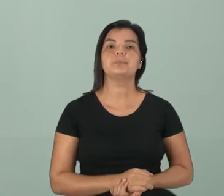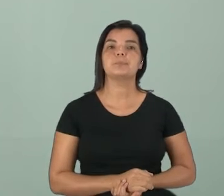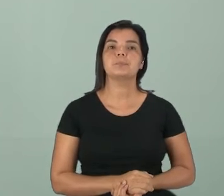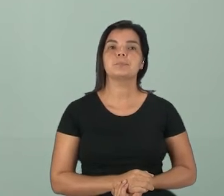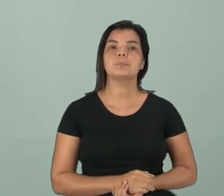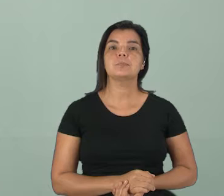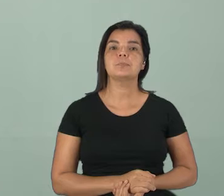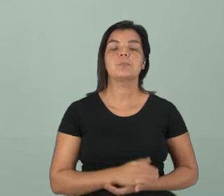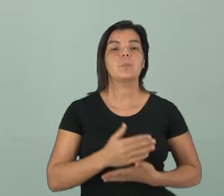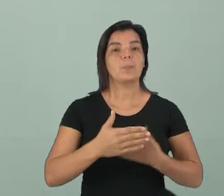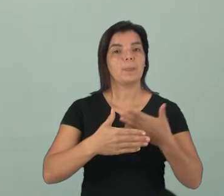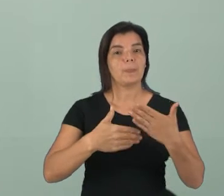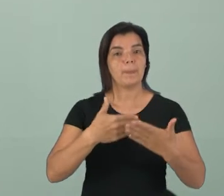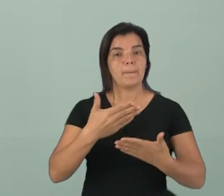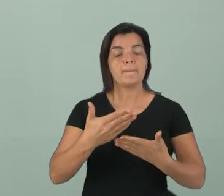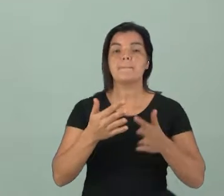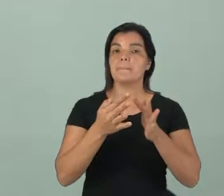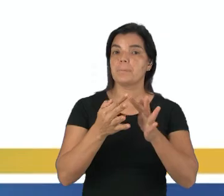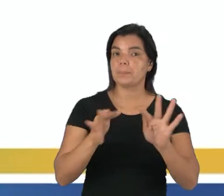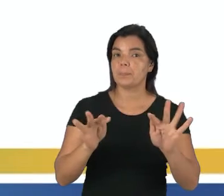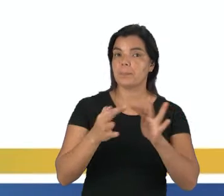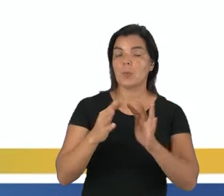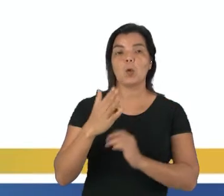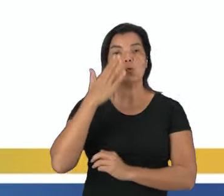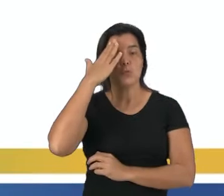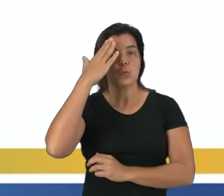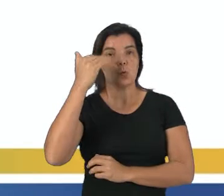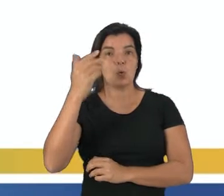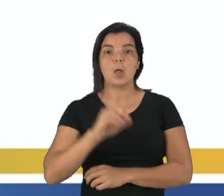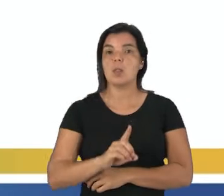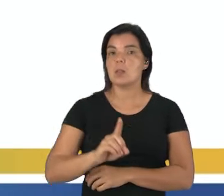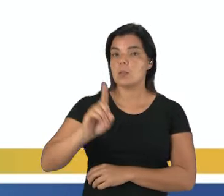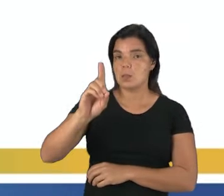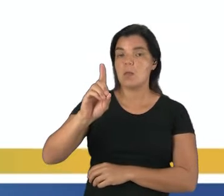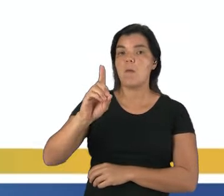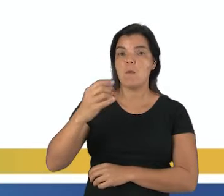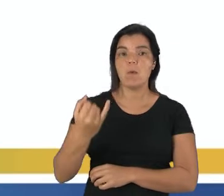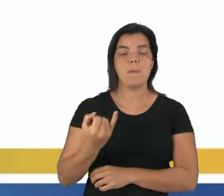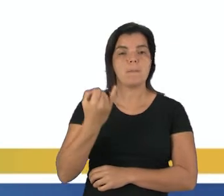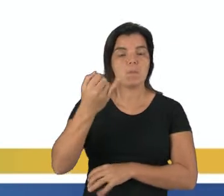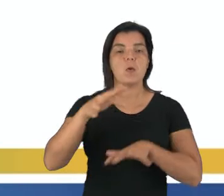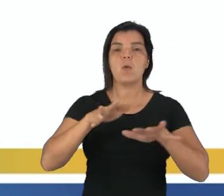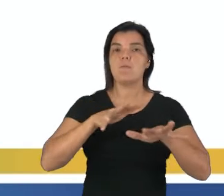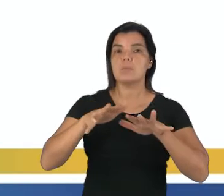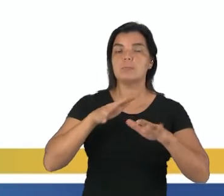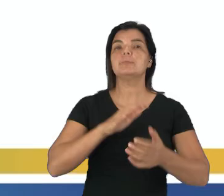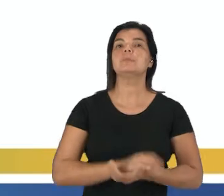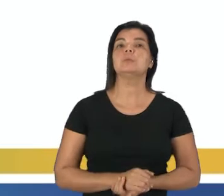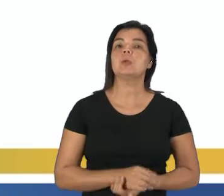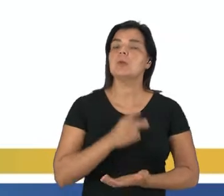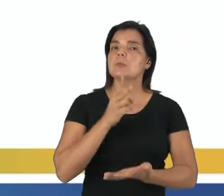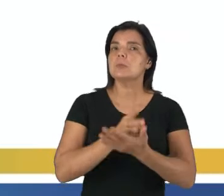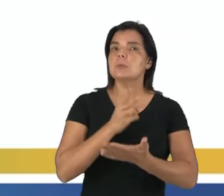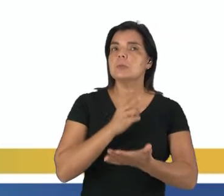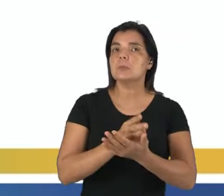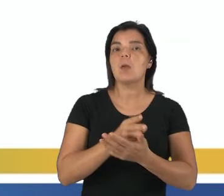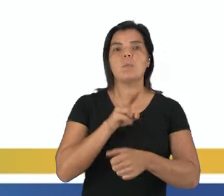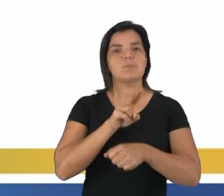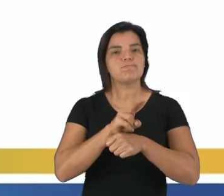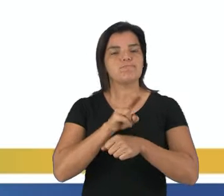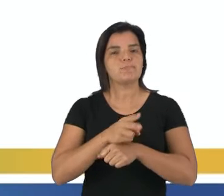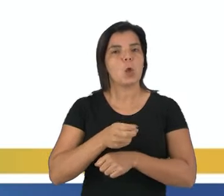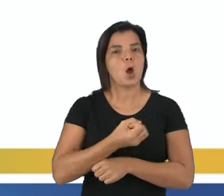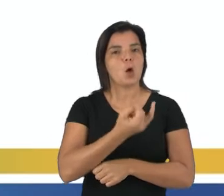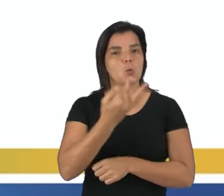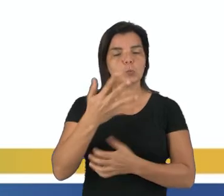ele colocou essa frase aí, né, muito famosa, né? Deus é a causa primária do movimento e ele sempre conserva, né, a